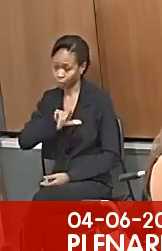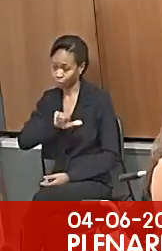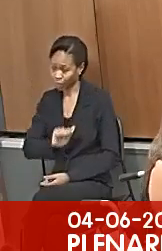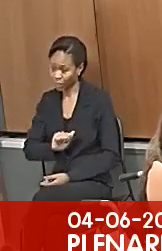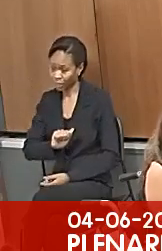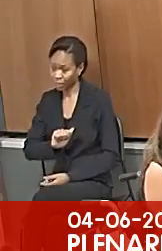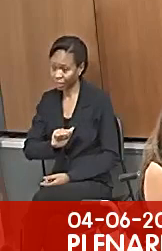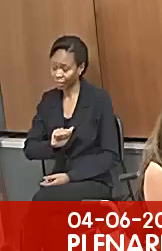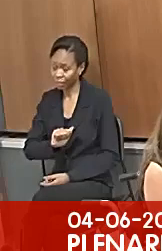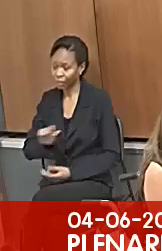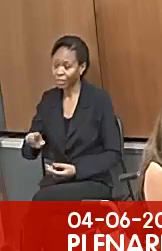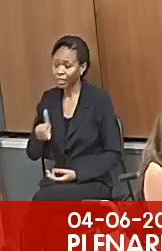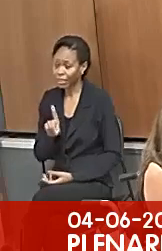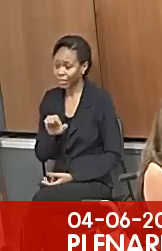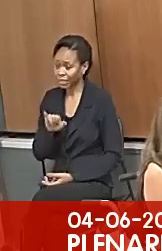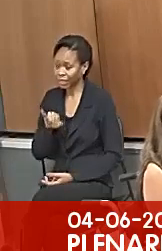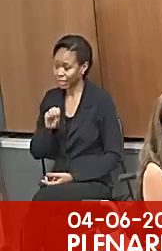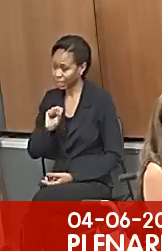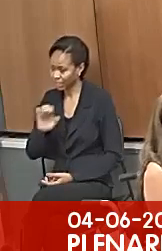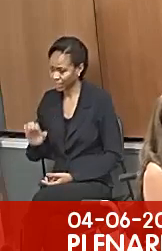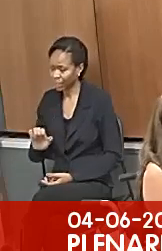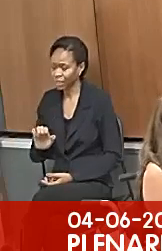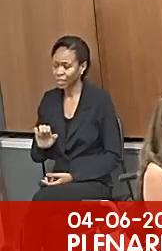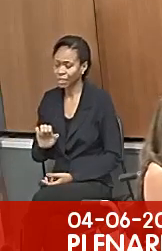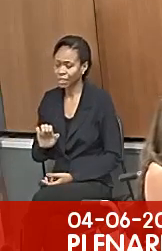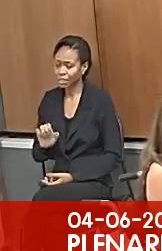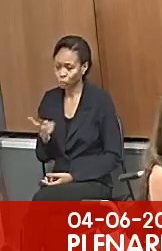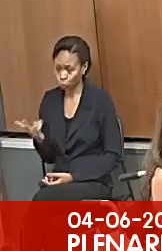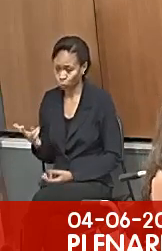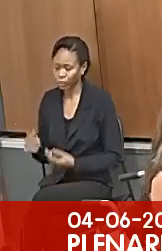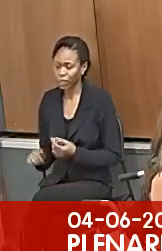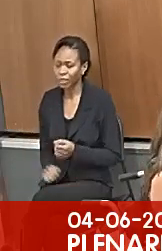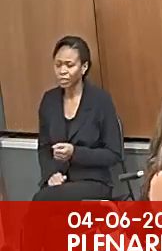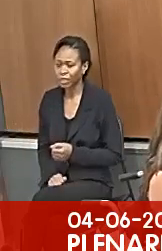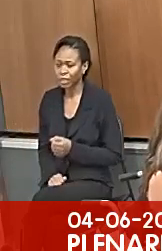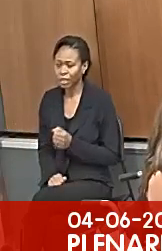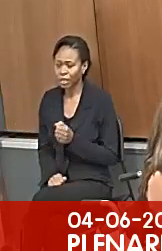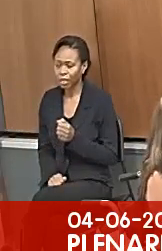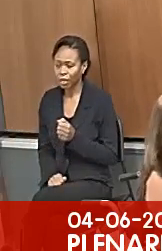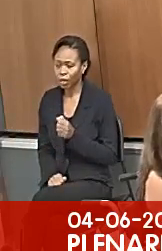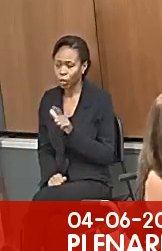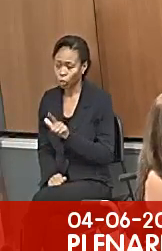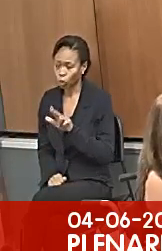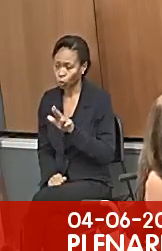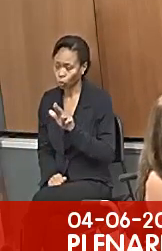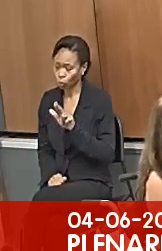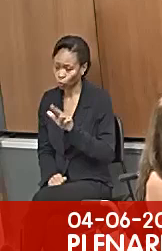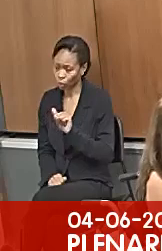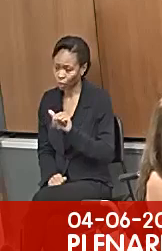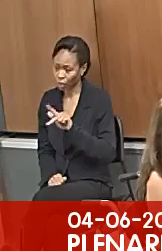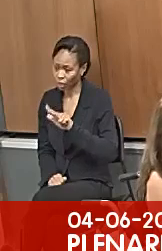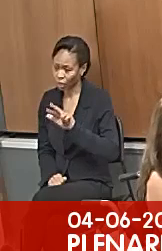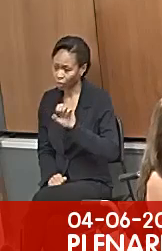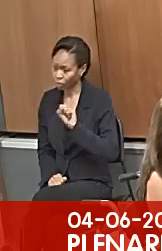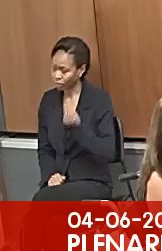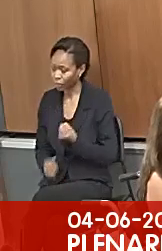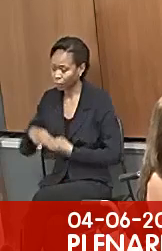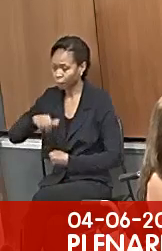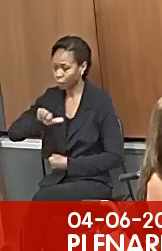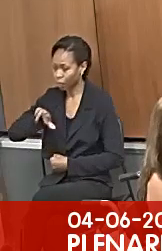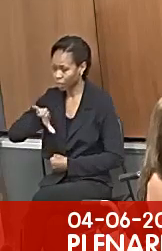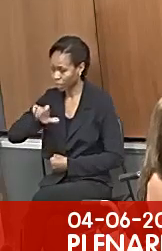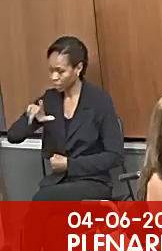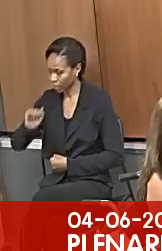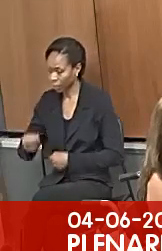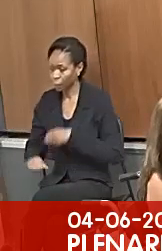Camila Andrade, Deise Ramos, Deise Souza, Wanda Apolinário, Lu Alves, Marcela Valadão,